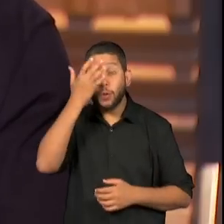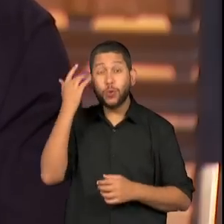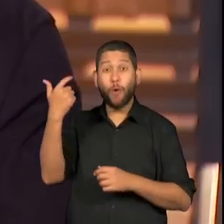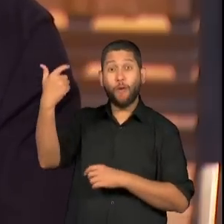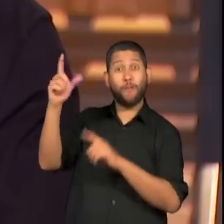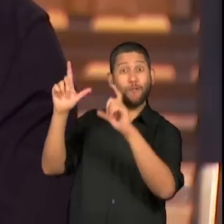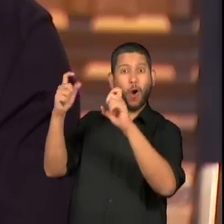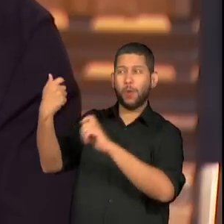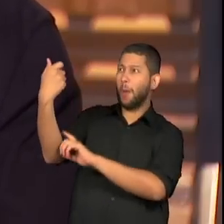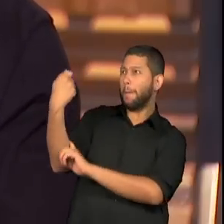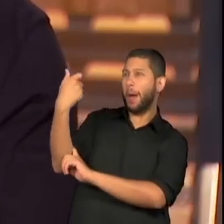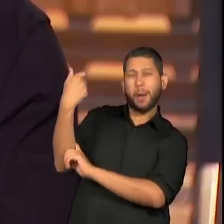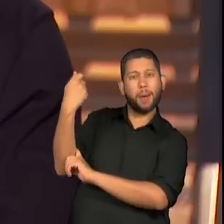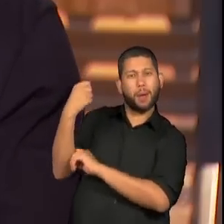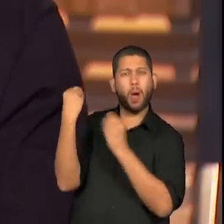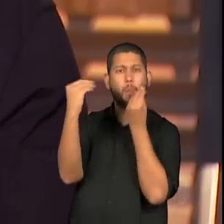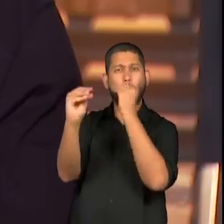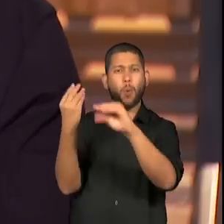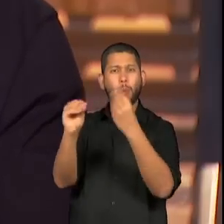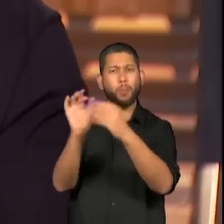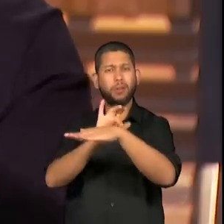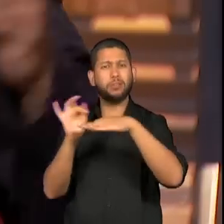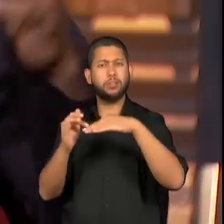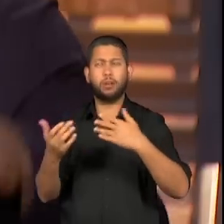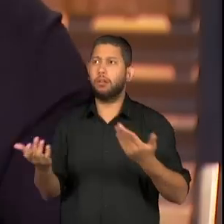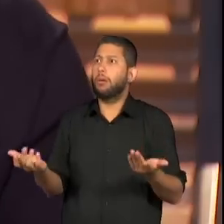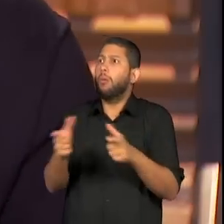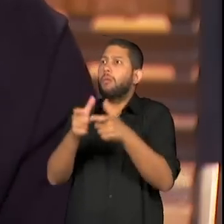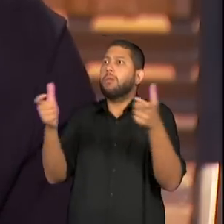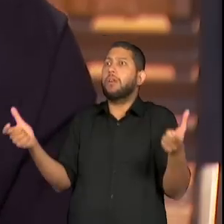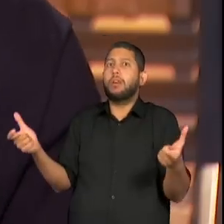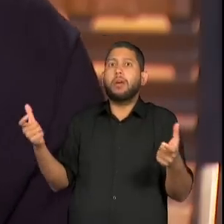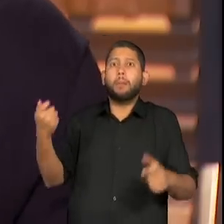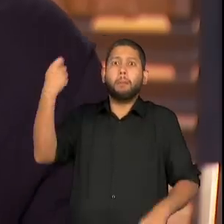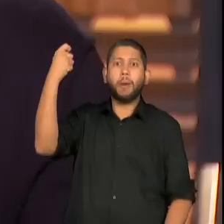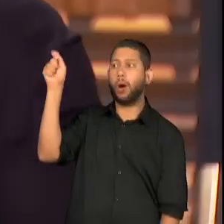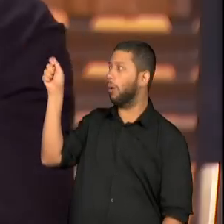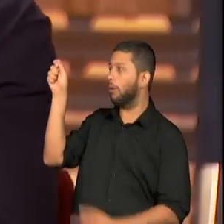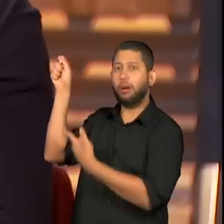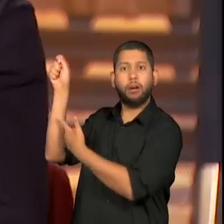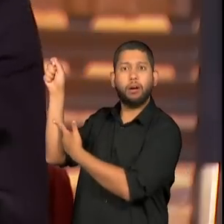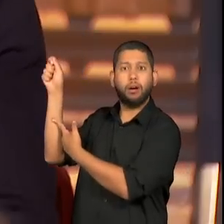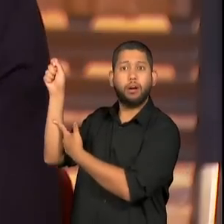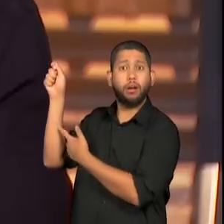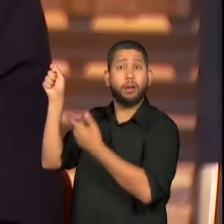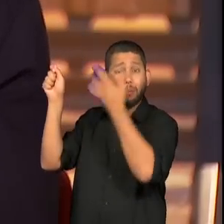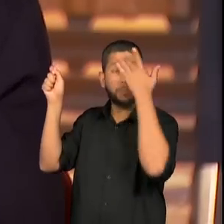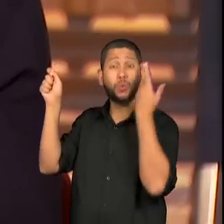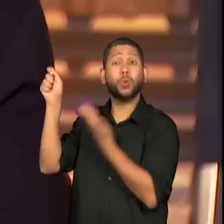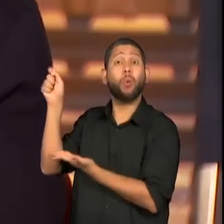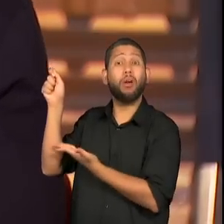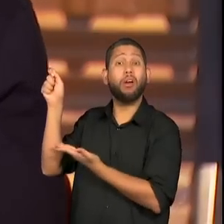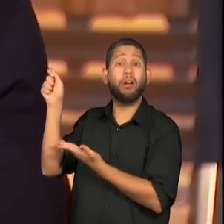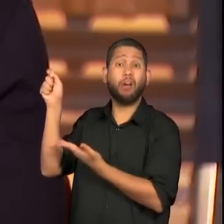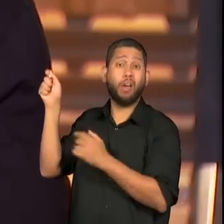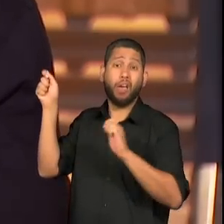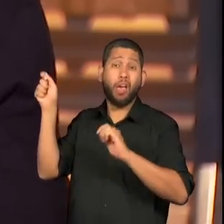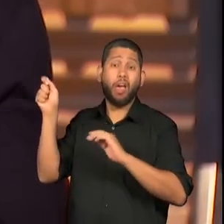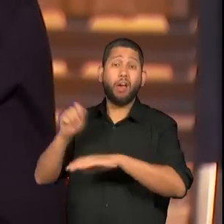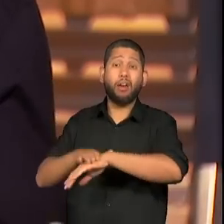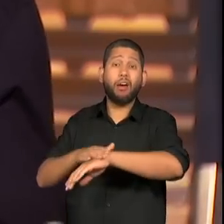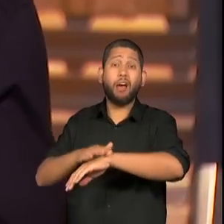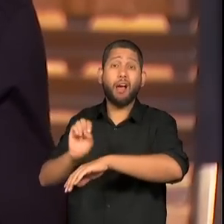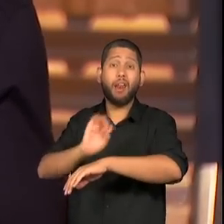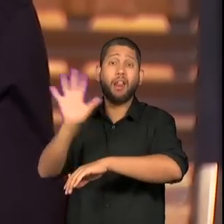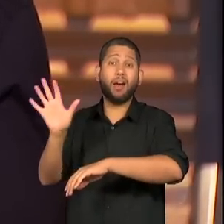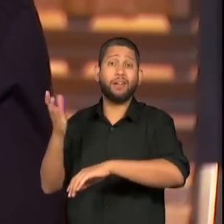fotos. Cara, e uma coisa que me chamou a atenção, a maioria das mãos que seguravam o vinil eram mãos de pele clara, cara. Olha só. Então,